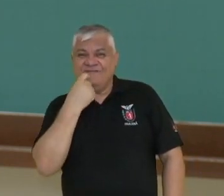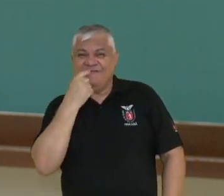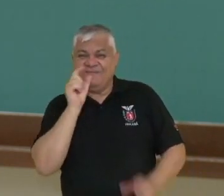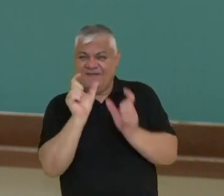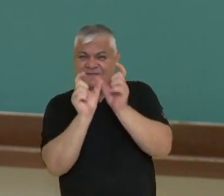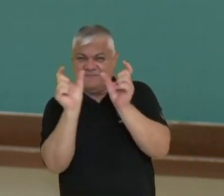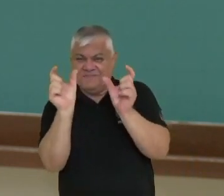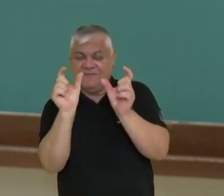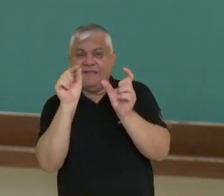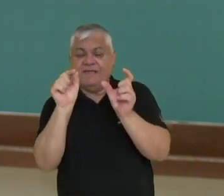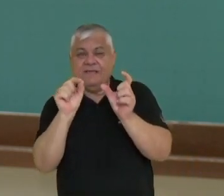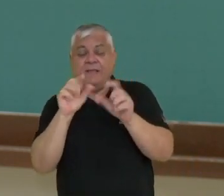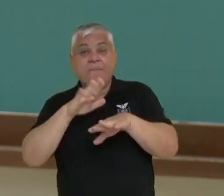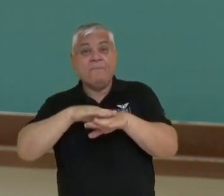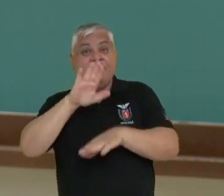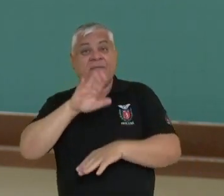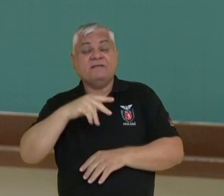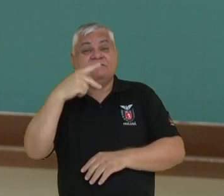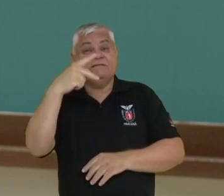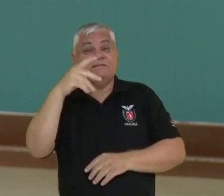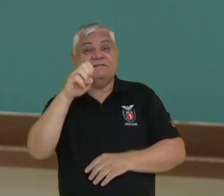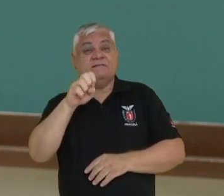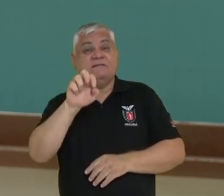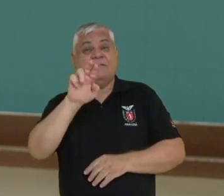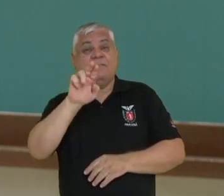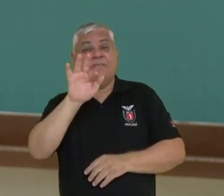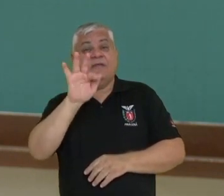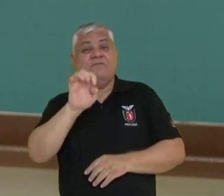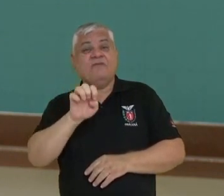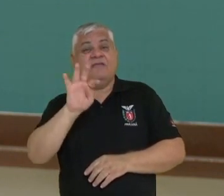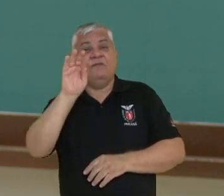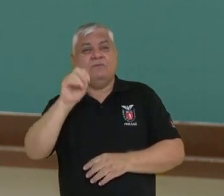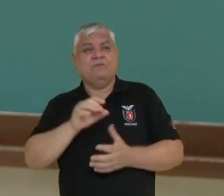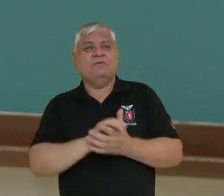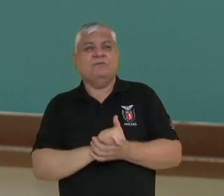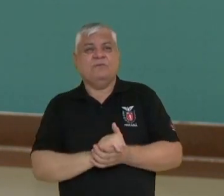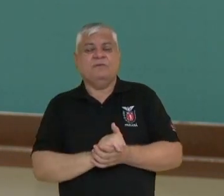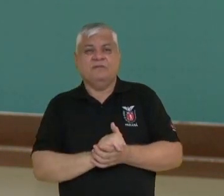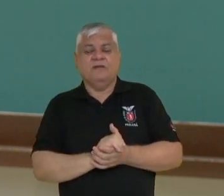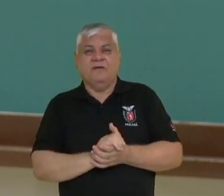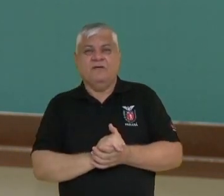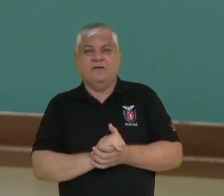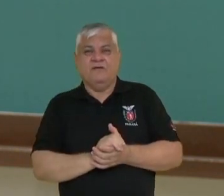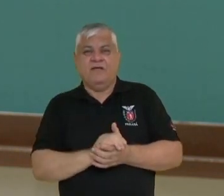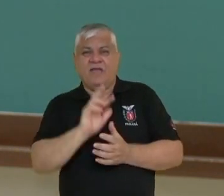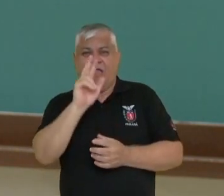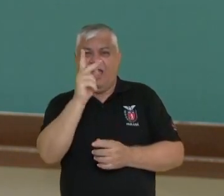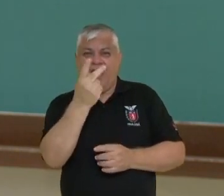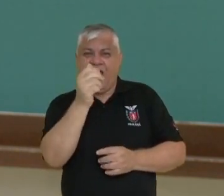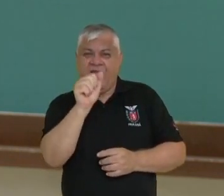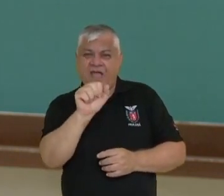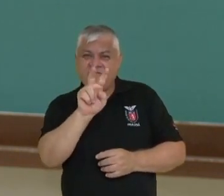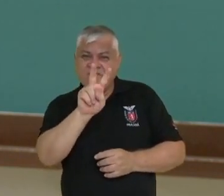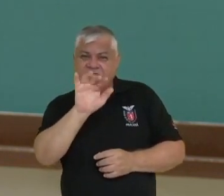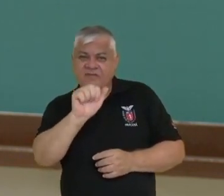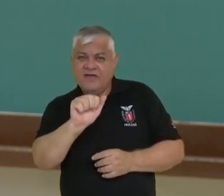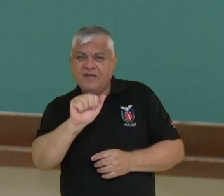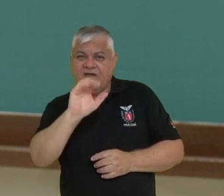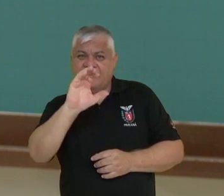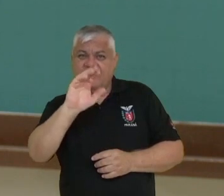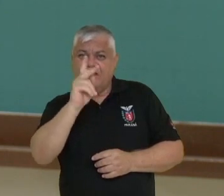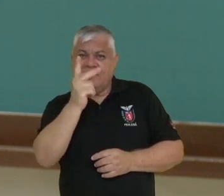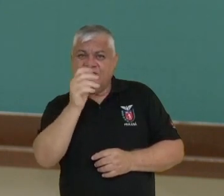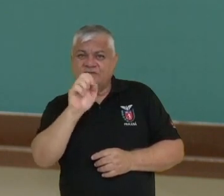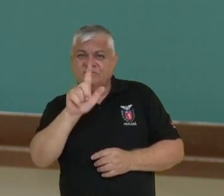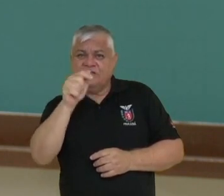que perfeito, né? Nós costumamos substituir, né? Essa locução aqui, havia chegado,